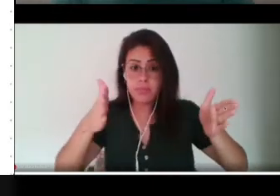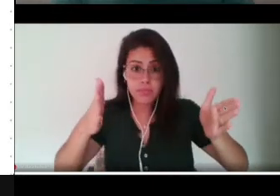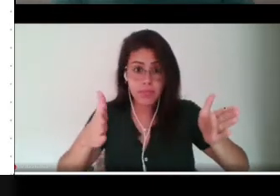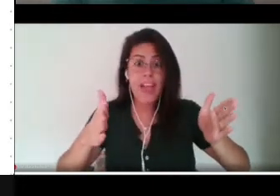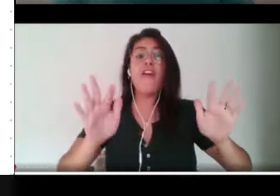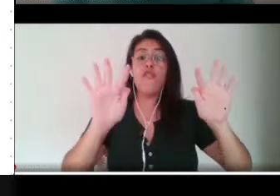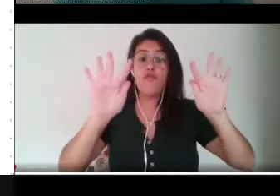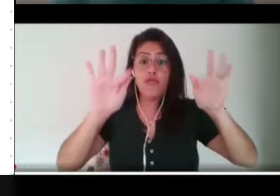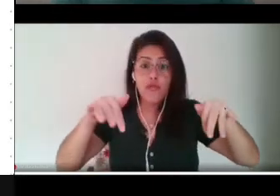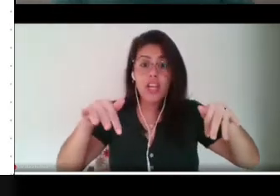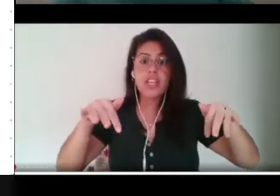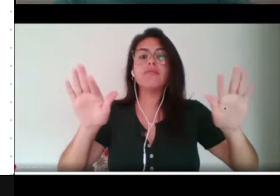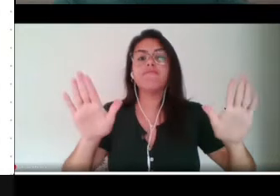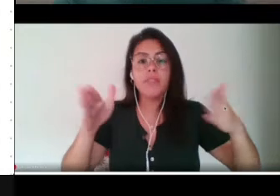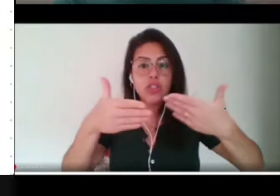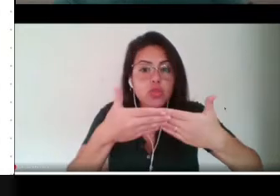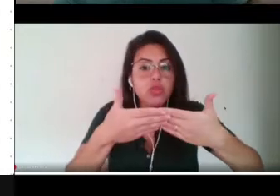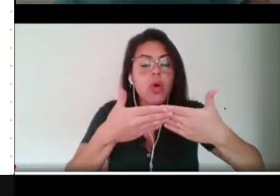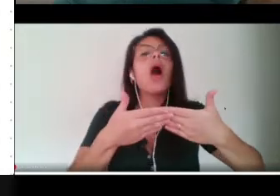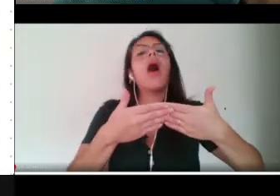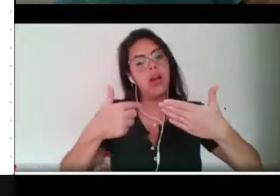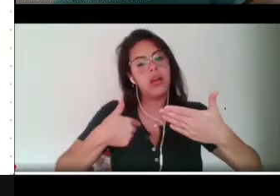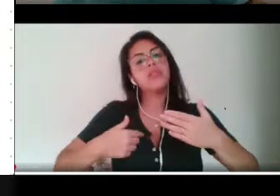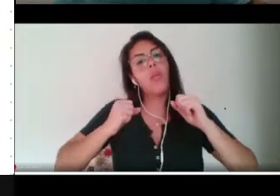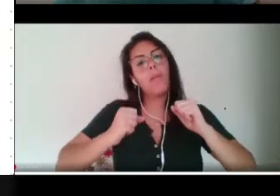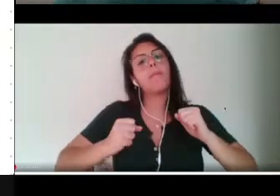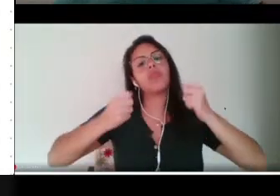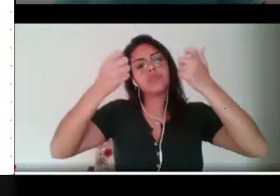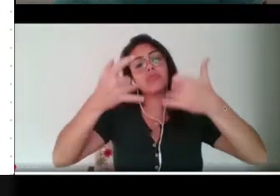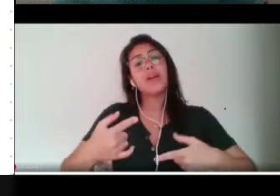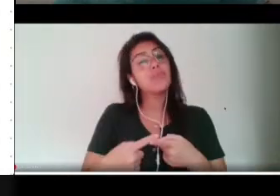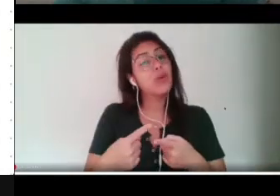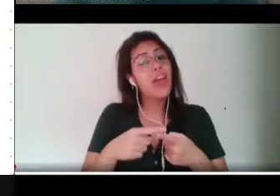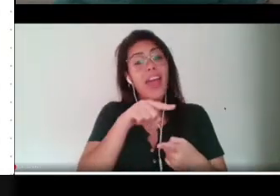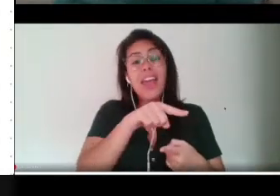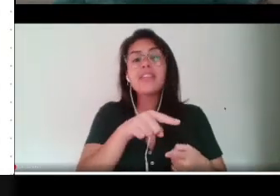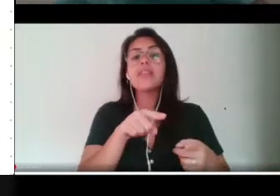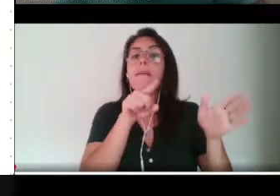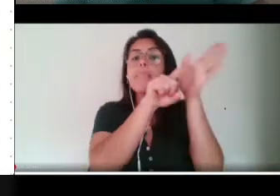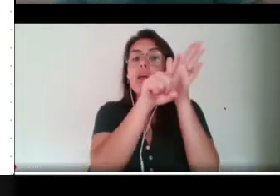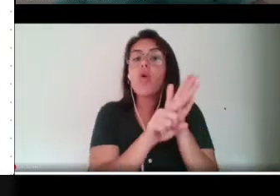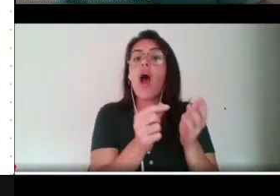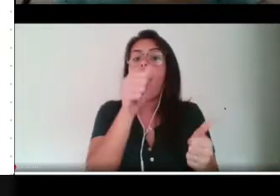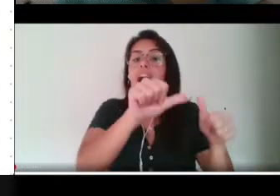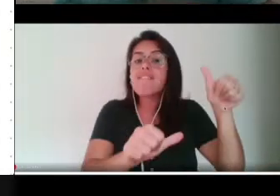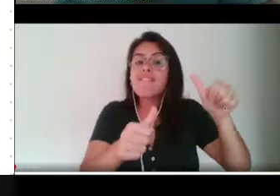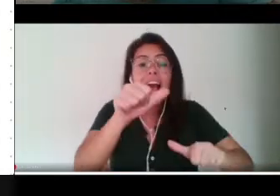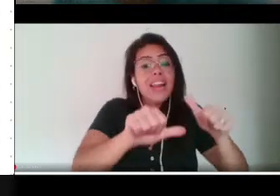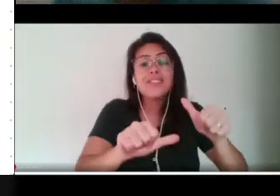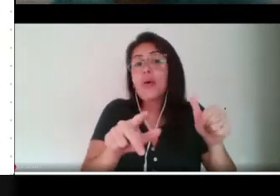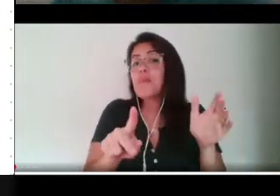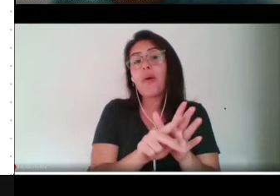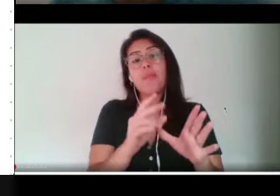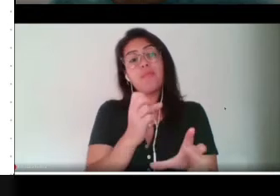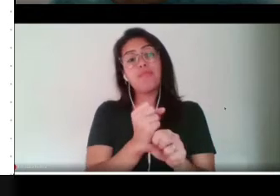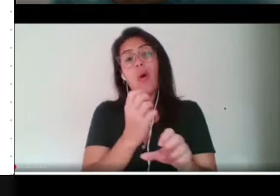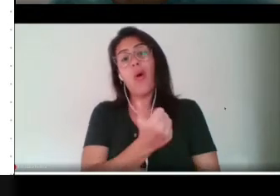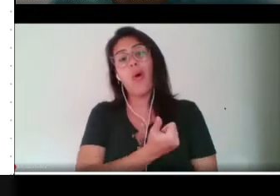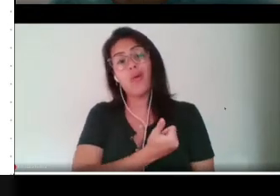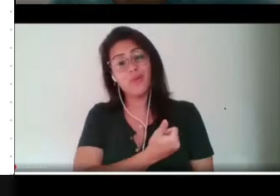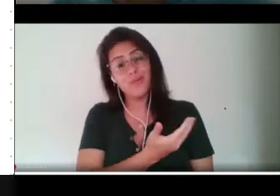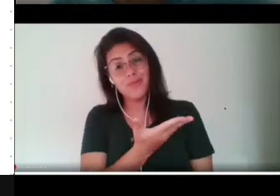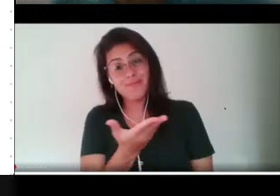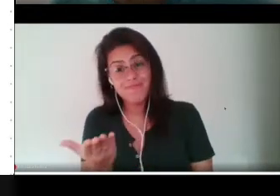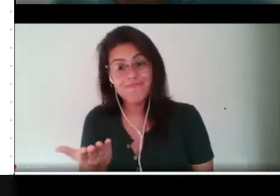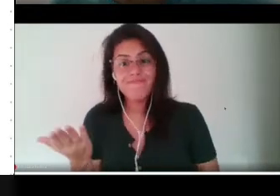um questionário de avaliação, tá bom? Então, a gente vai começar aqui. Essa dúvida aqui que